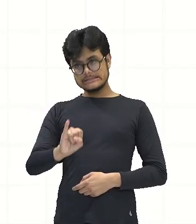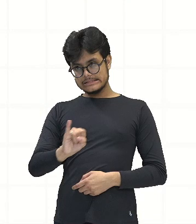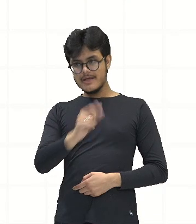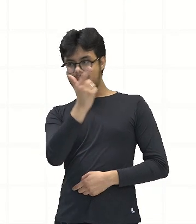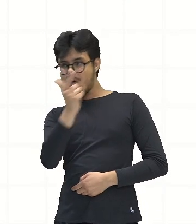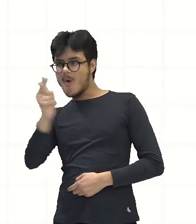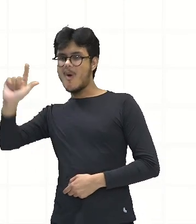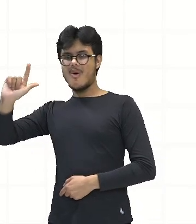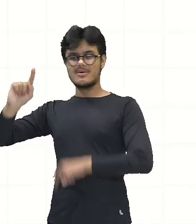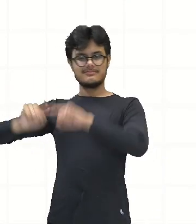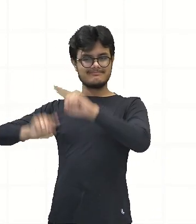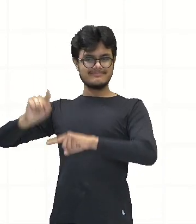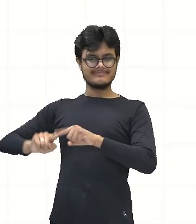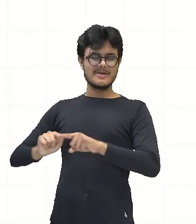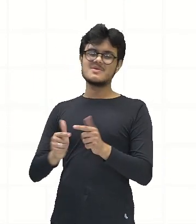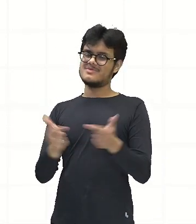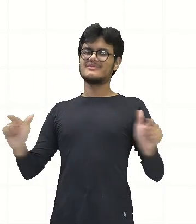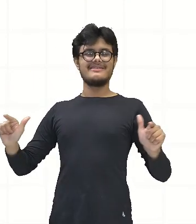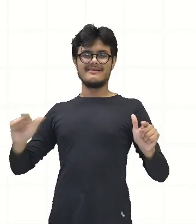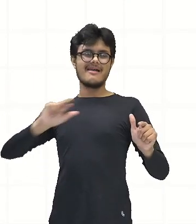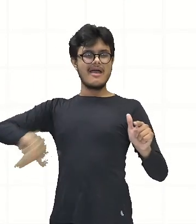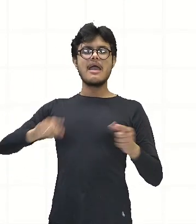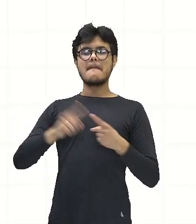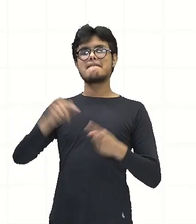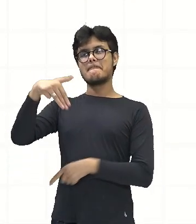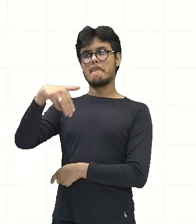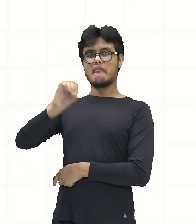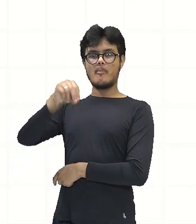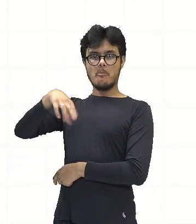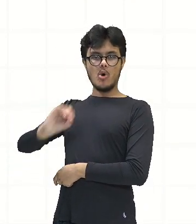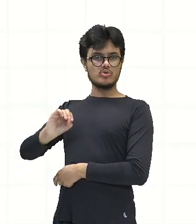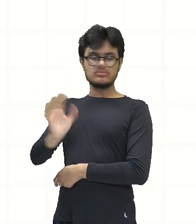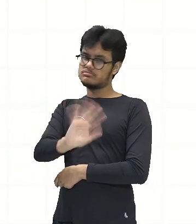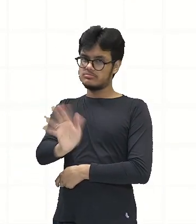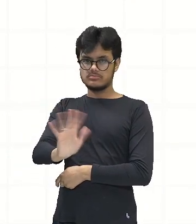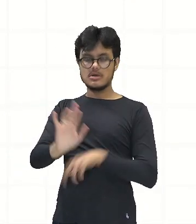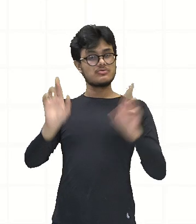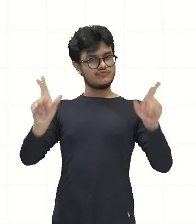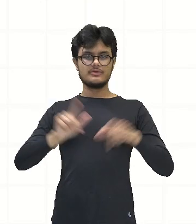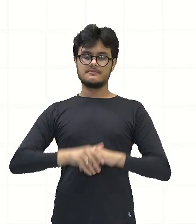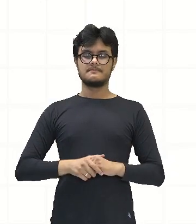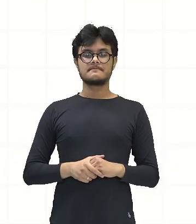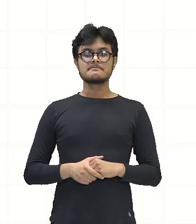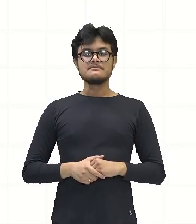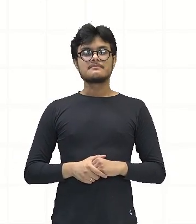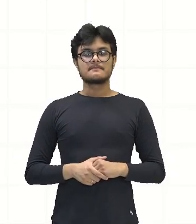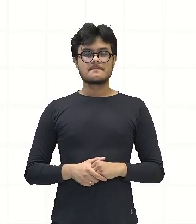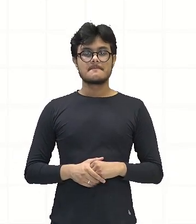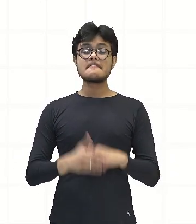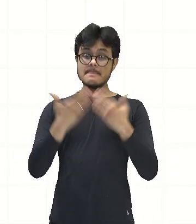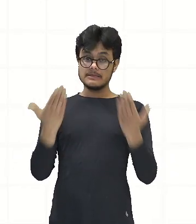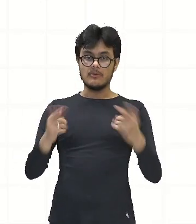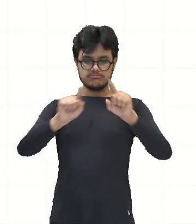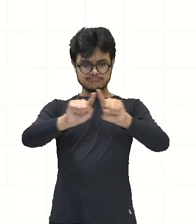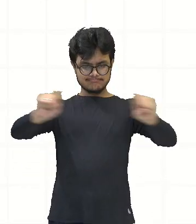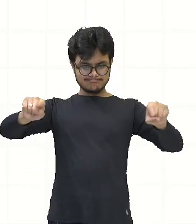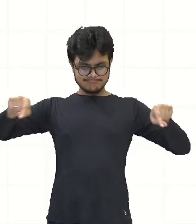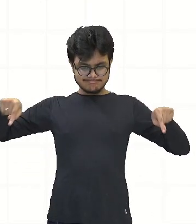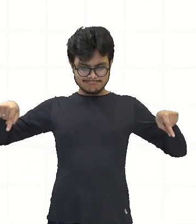cultura, não considerado mais como uma atividade de monocultura, tá bom? E aí nós temos os grandes latifúndios também,